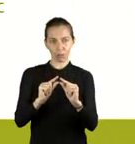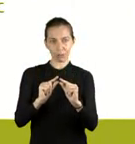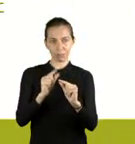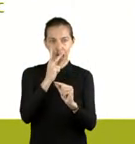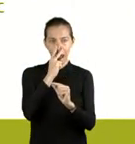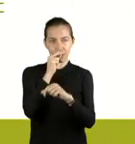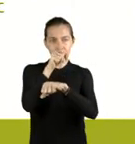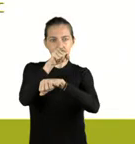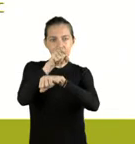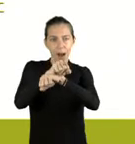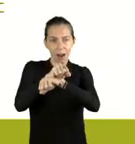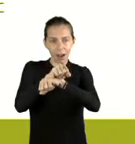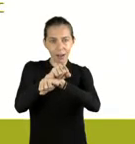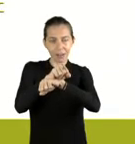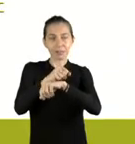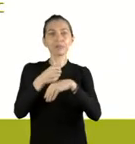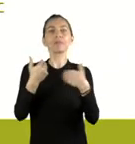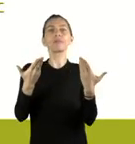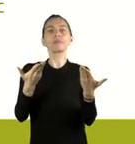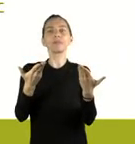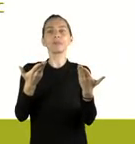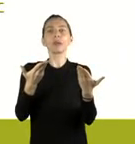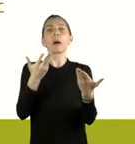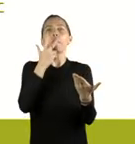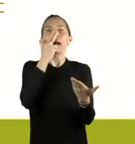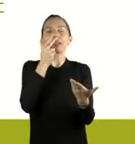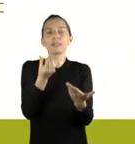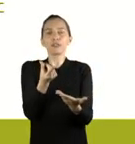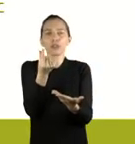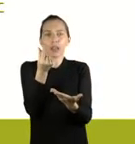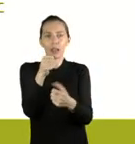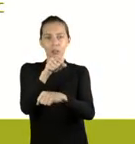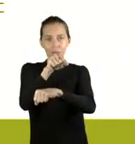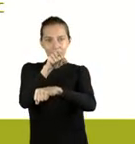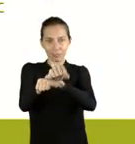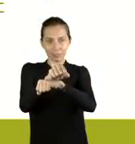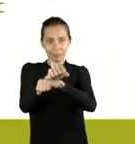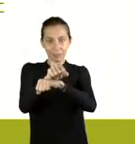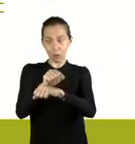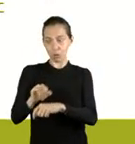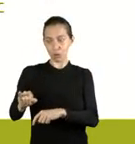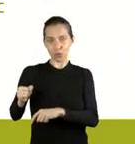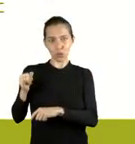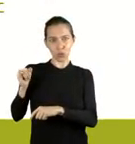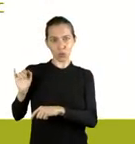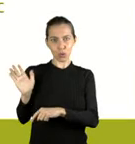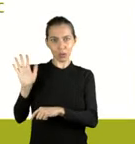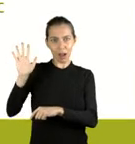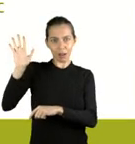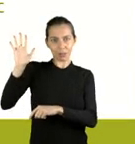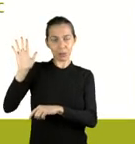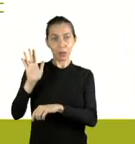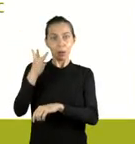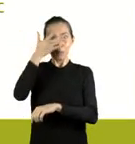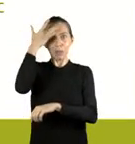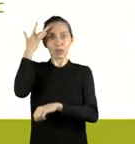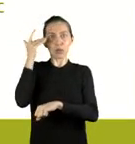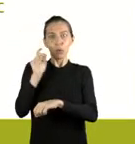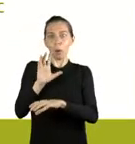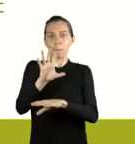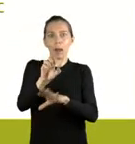isso quer dizer, provavelmente, uma recessão global. Né? Então, quando o juros está alto, as pessoas param de pegar dinheiro emprestado, param